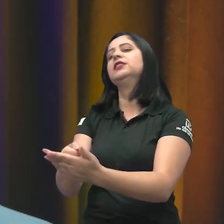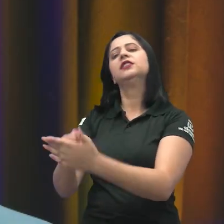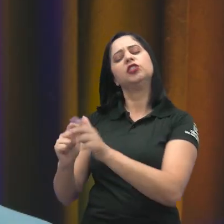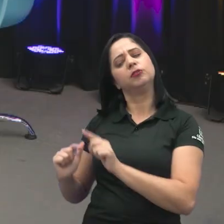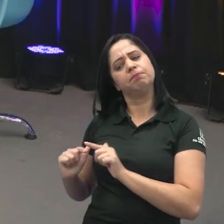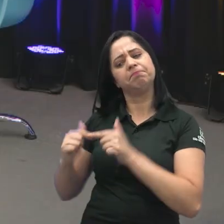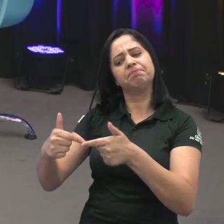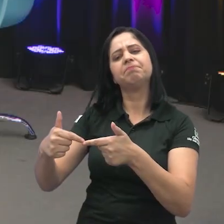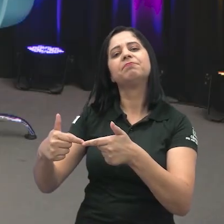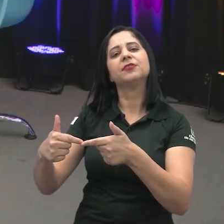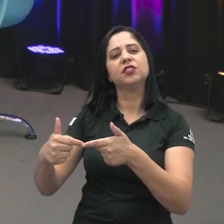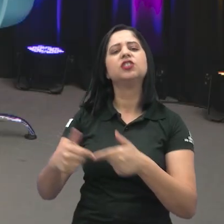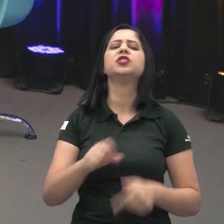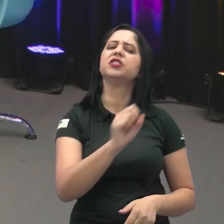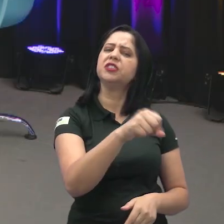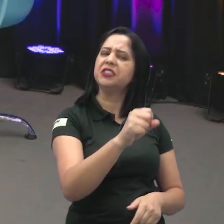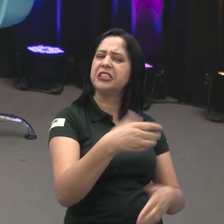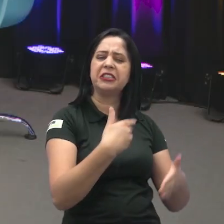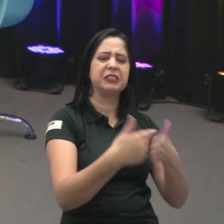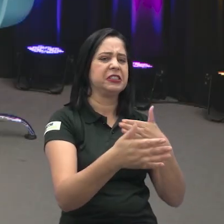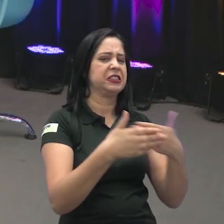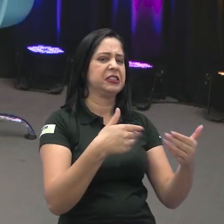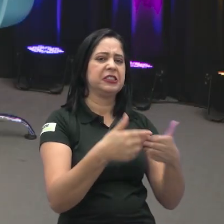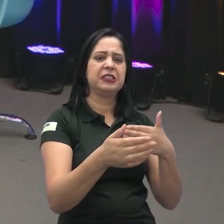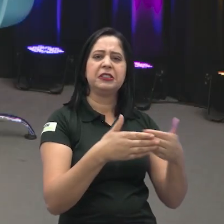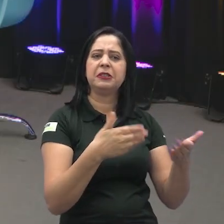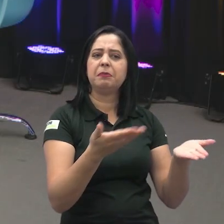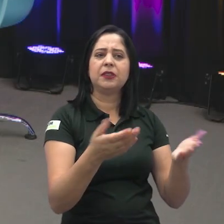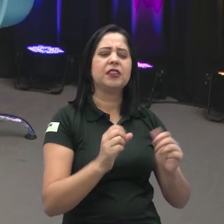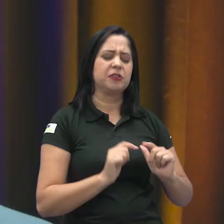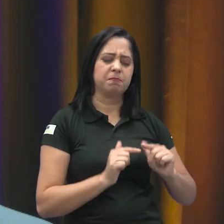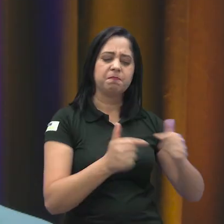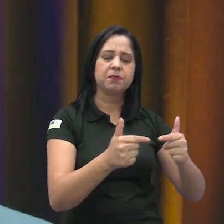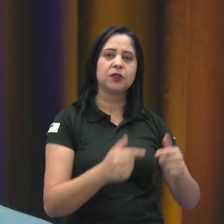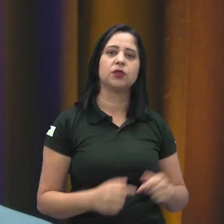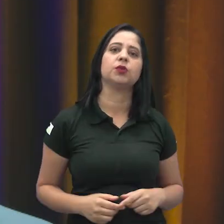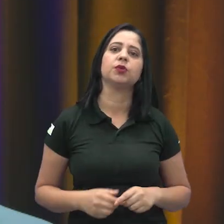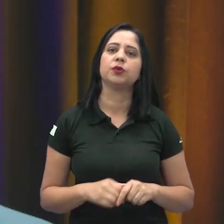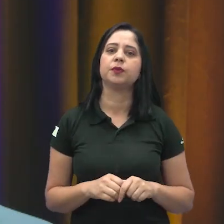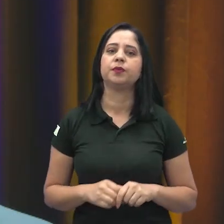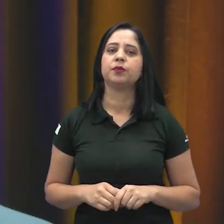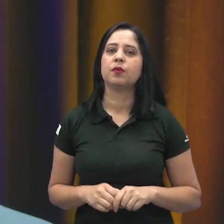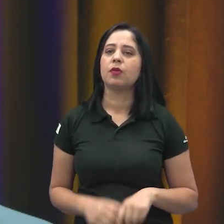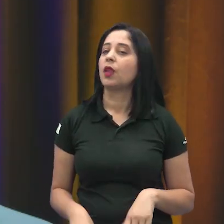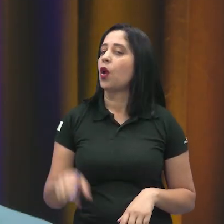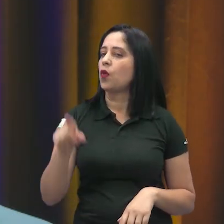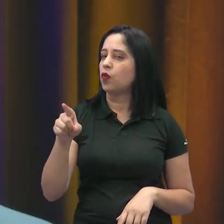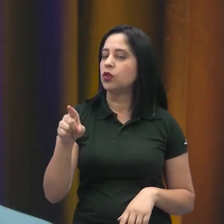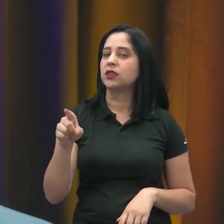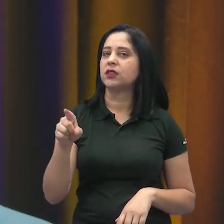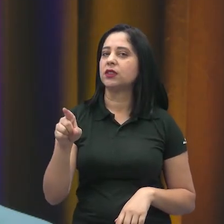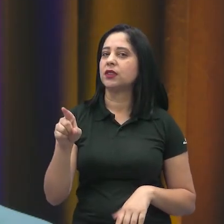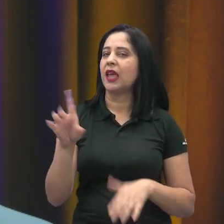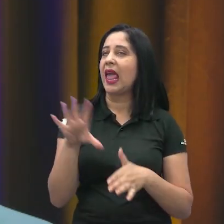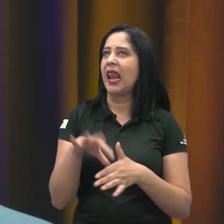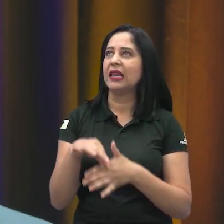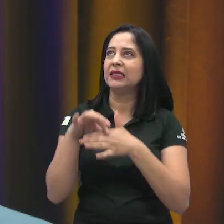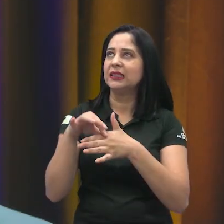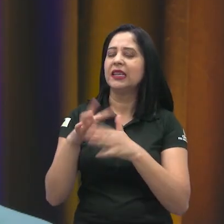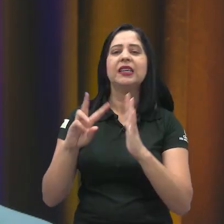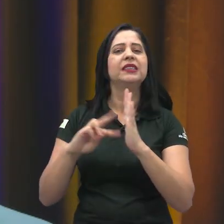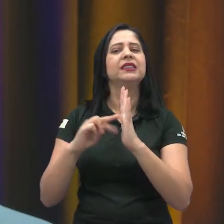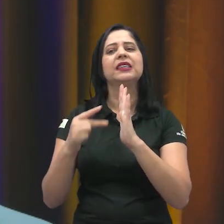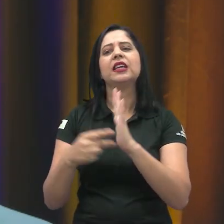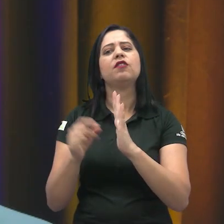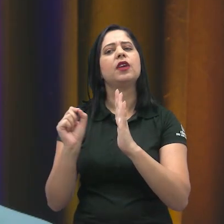feito, independente do que precisa ser feito. E como que é para você hoje liderar? O que significa